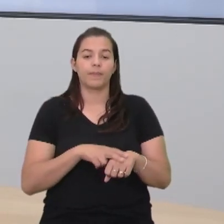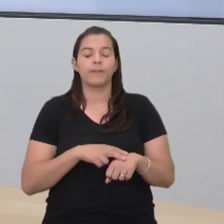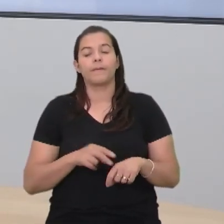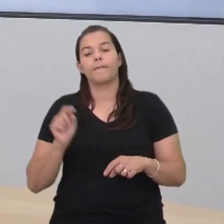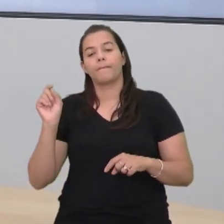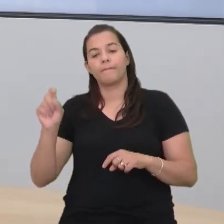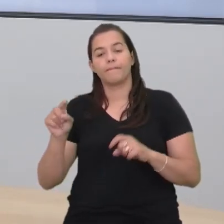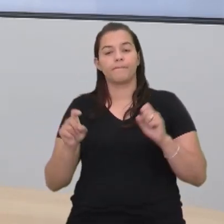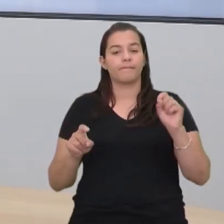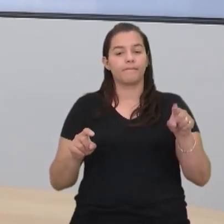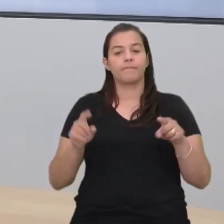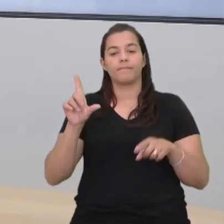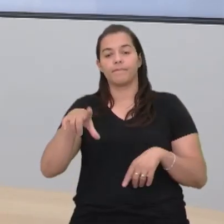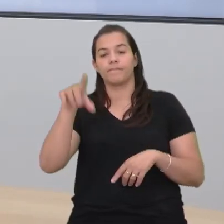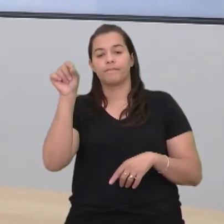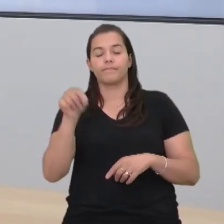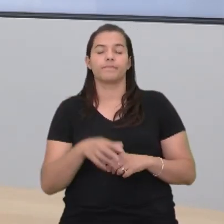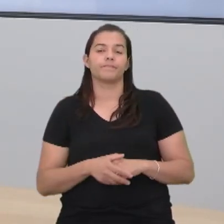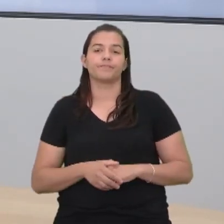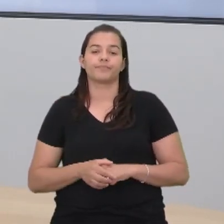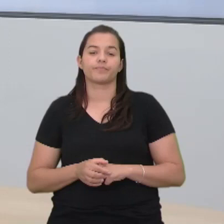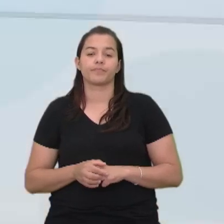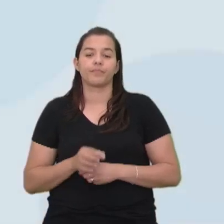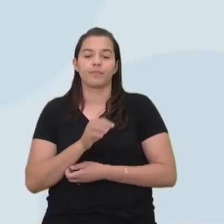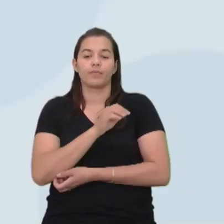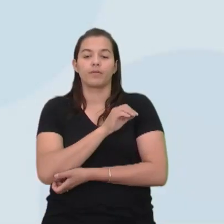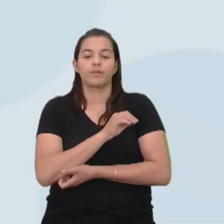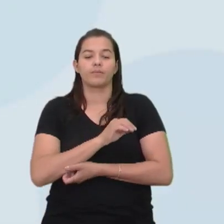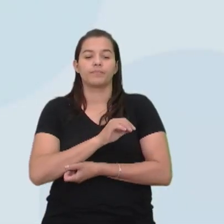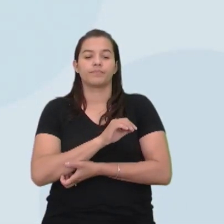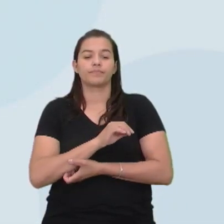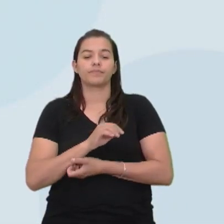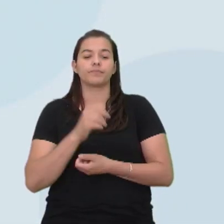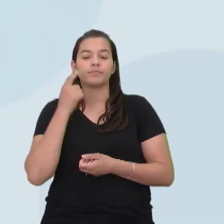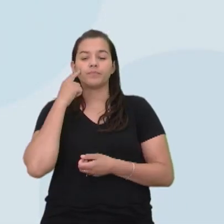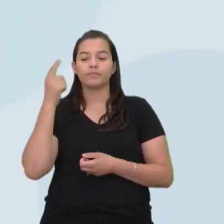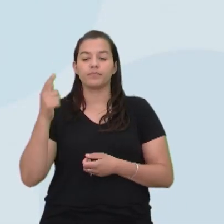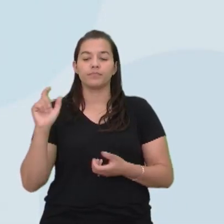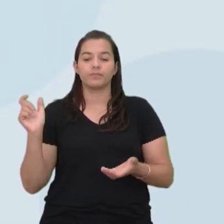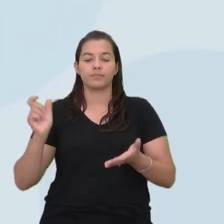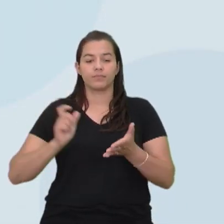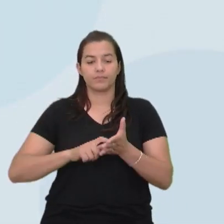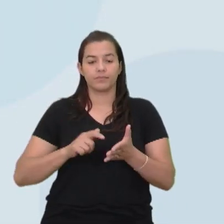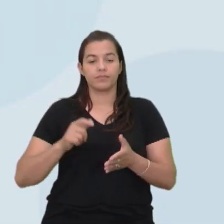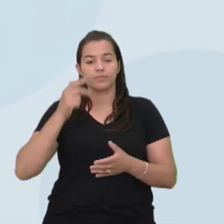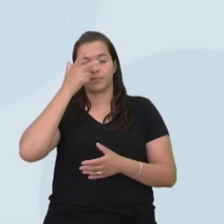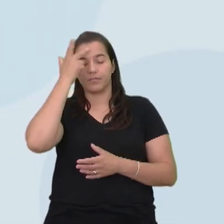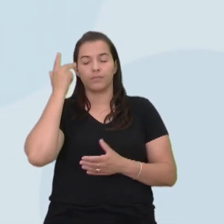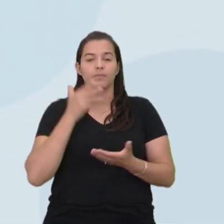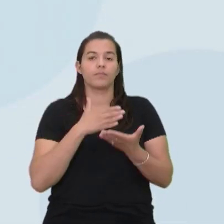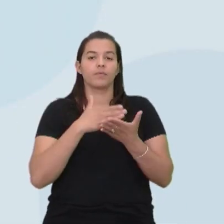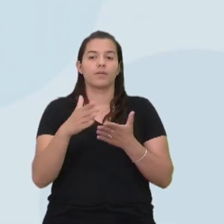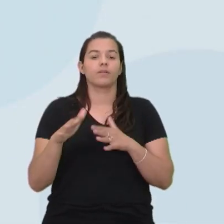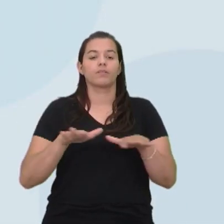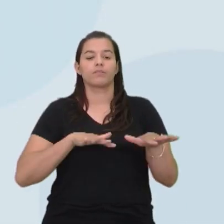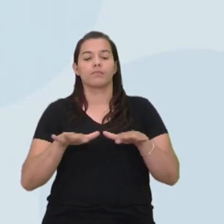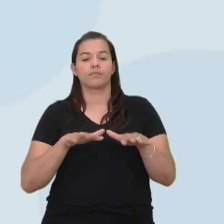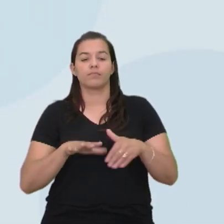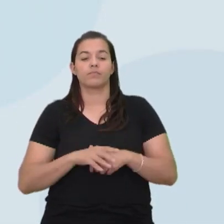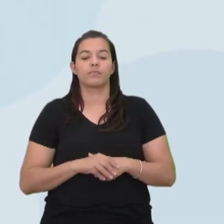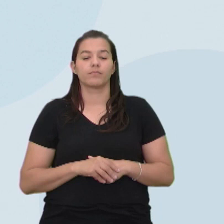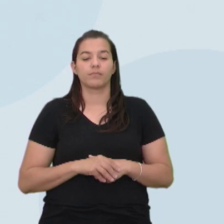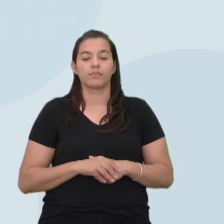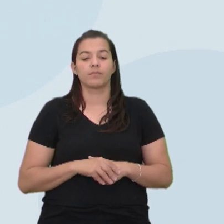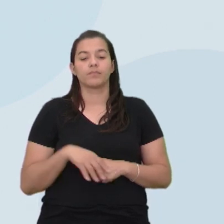naquele botão, tem como escolher, tá bom? Quando esse ator for clicado, então, quando alguém clica em cima do ator, ele cria ou começa a criar um movimento. Quando